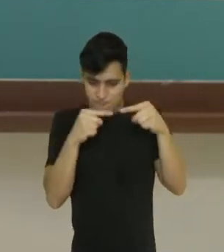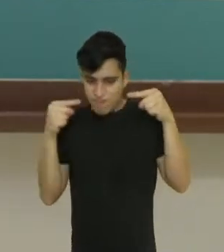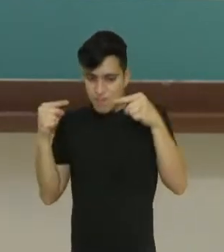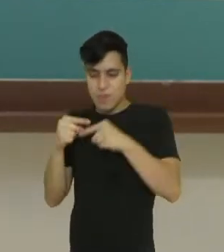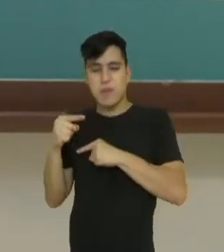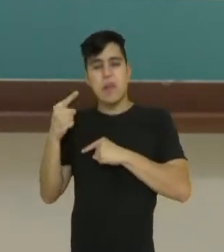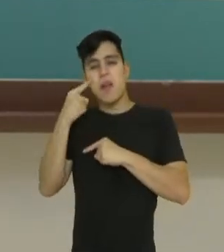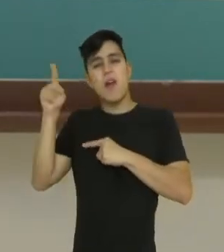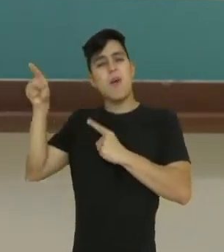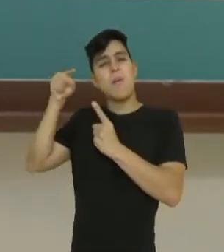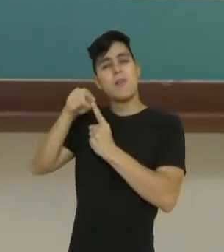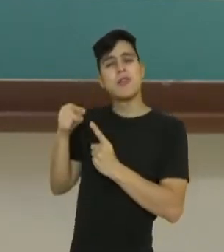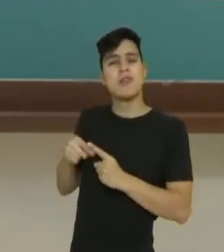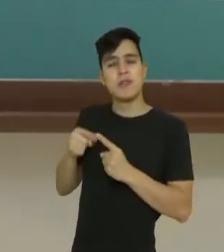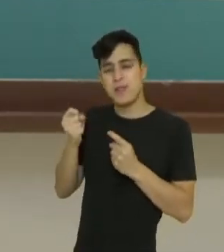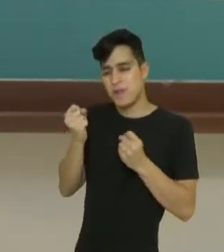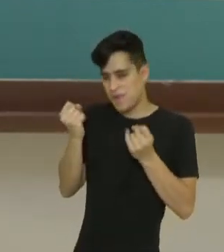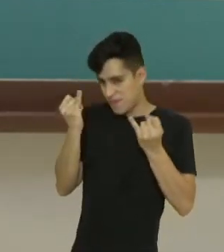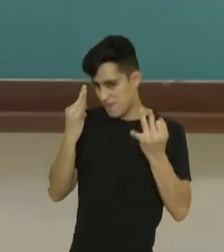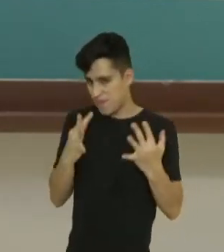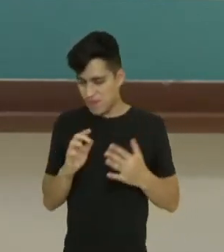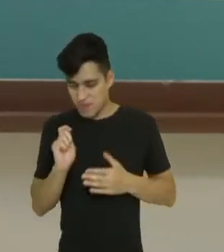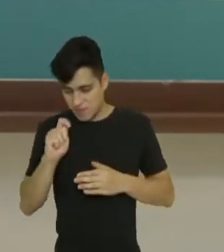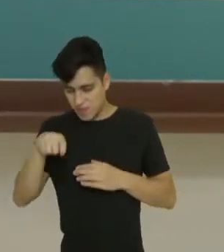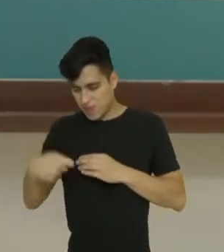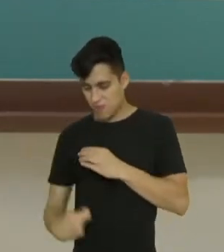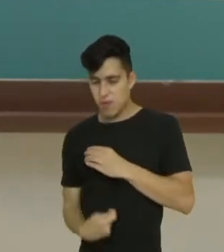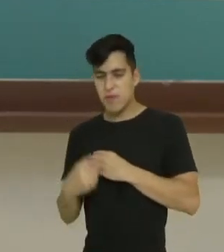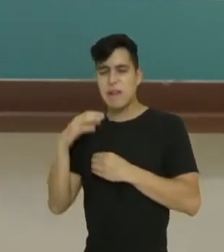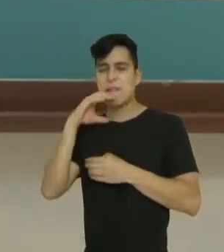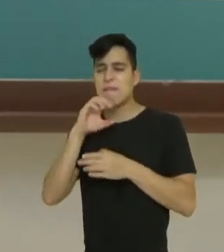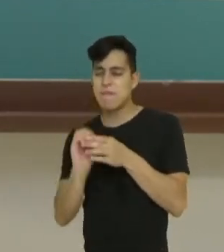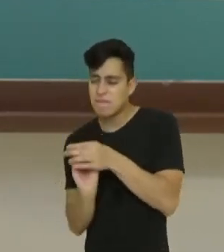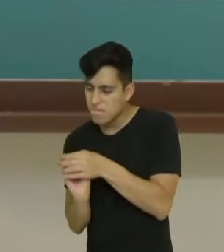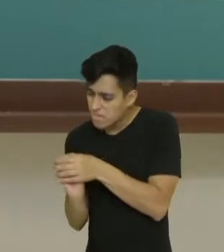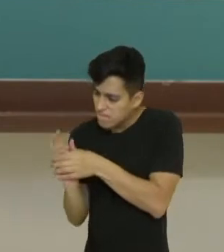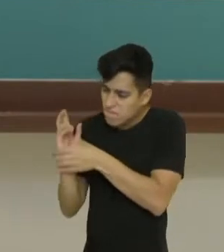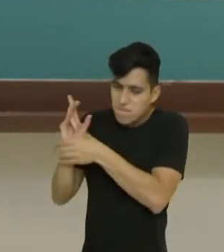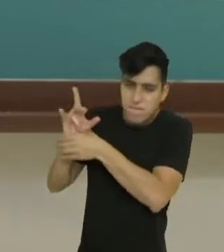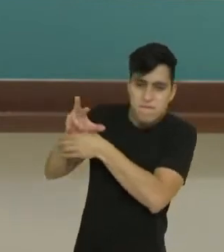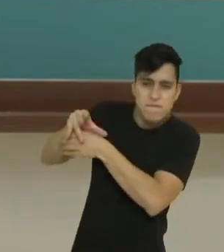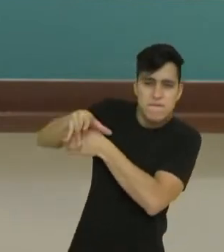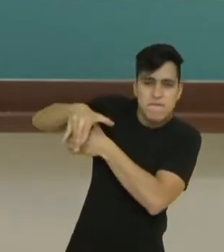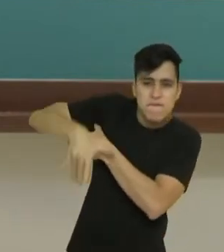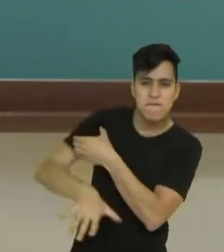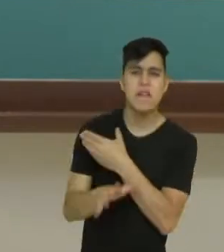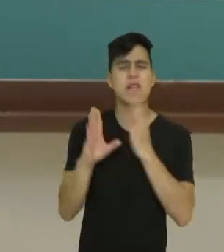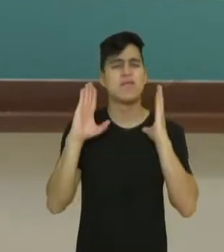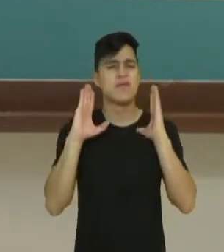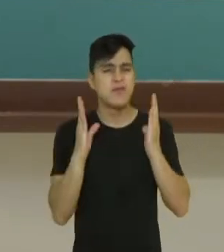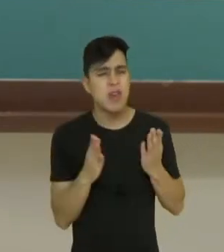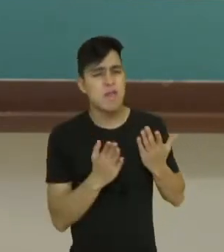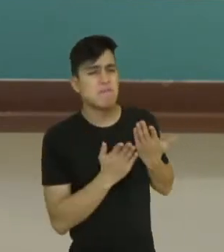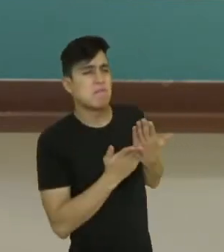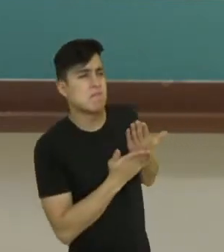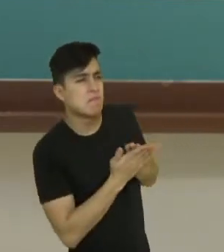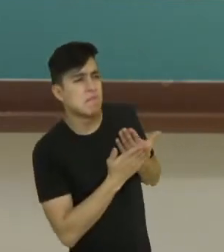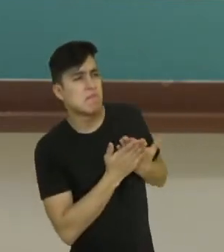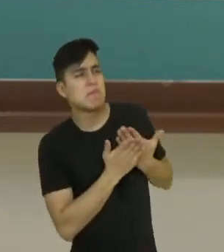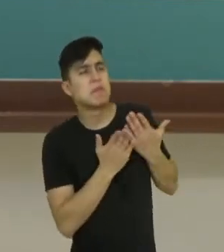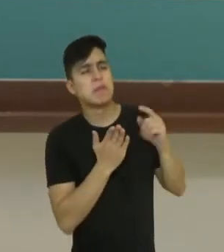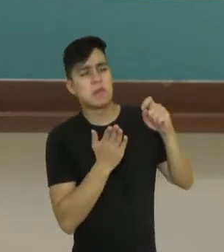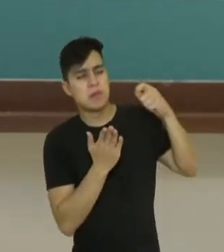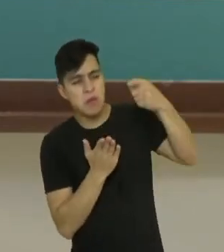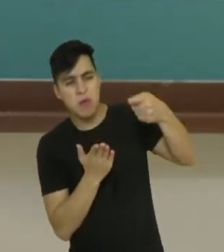objetivos que eu falei ali de erupções vulcânicas, terremotos. Então nós já estamos estudando há um bom tempo o nosso